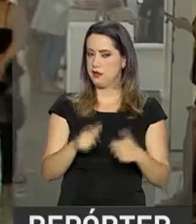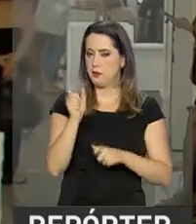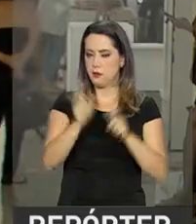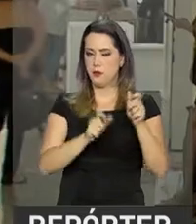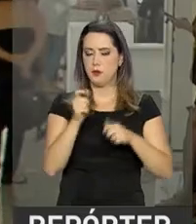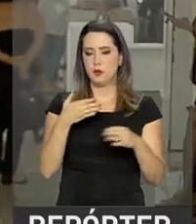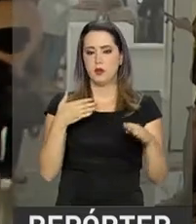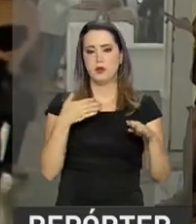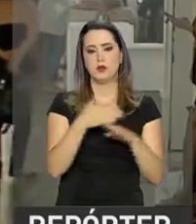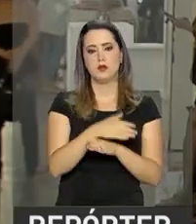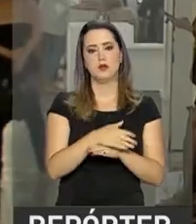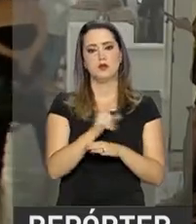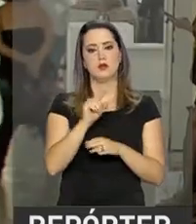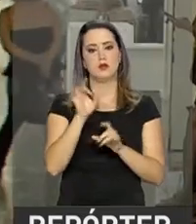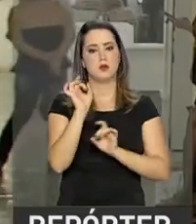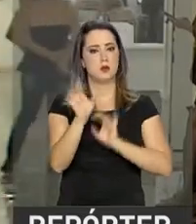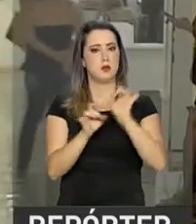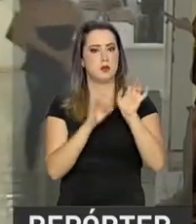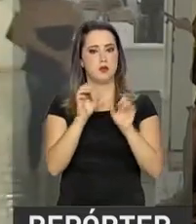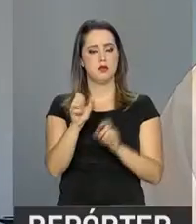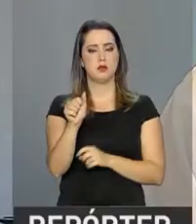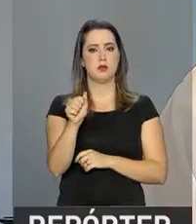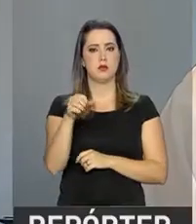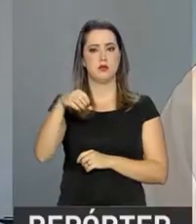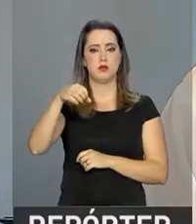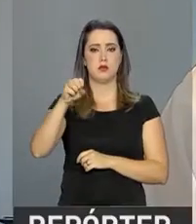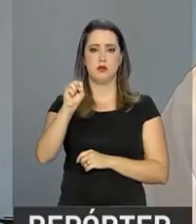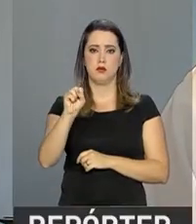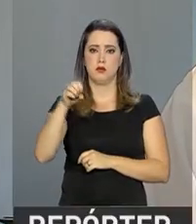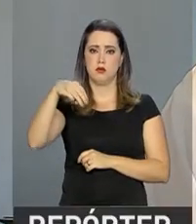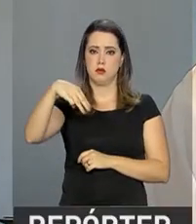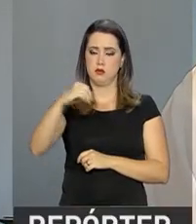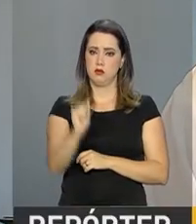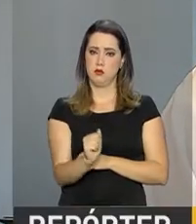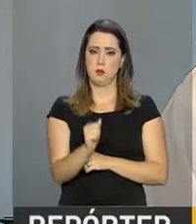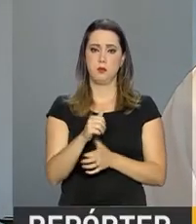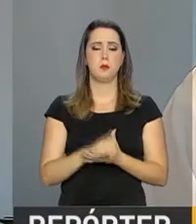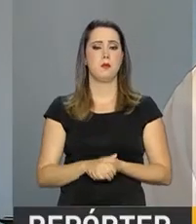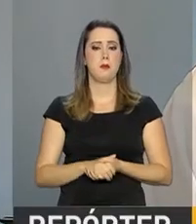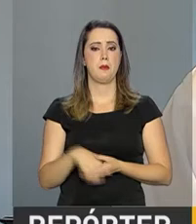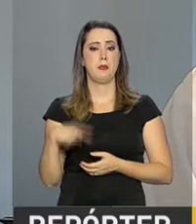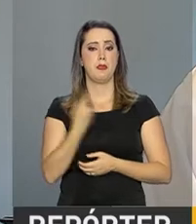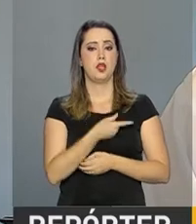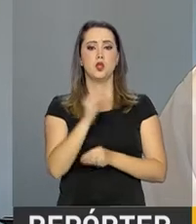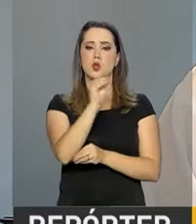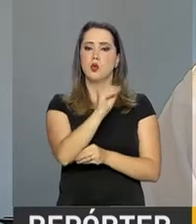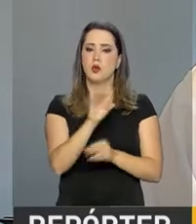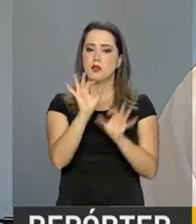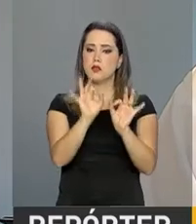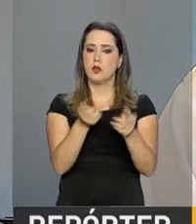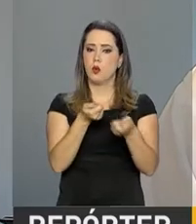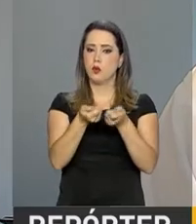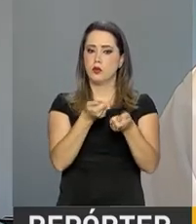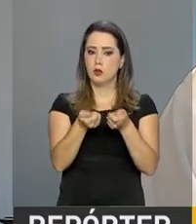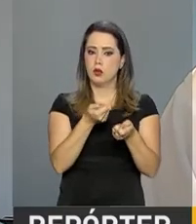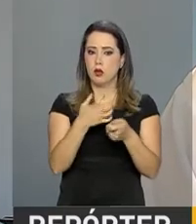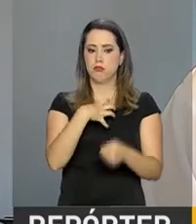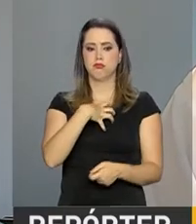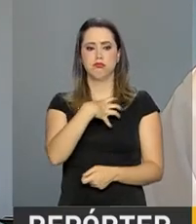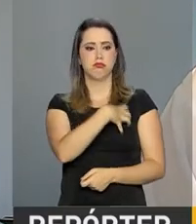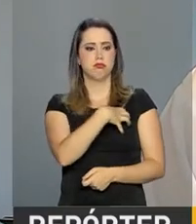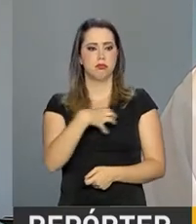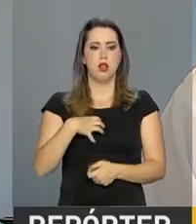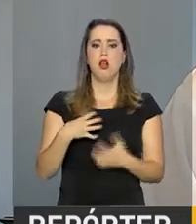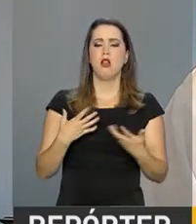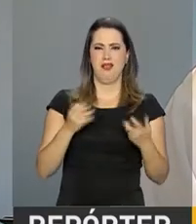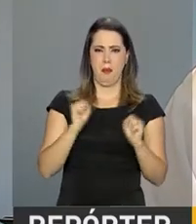ao serviço especializado se tratada adequadamente a gente consegue controlá los thomas e aqui aquele sintoma que é